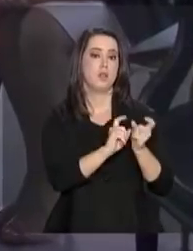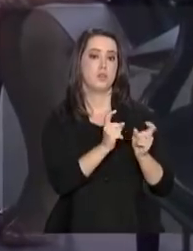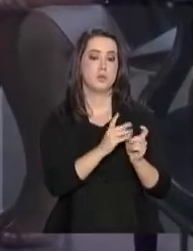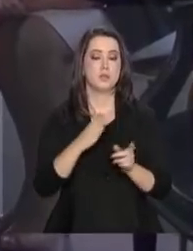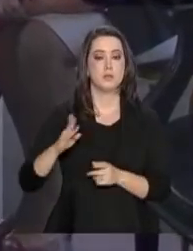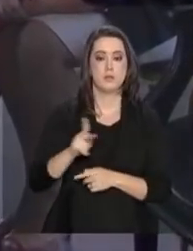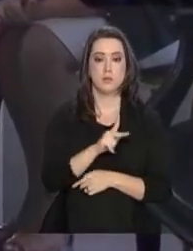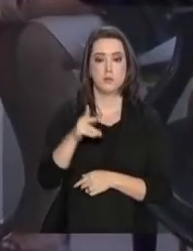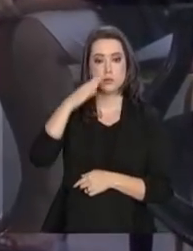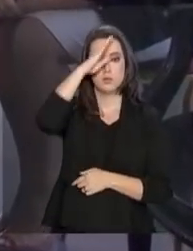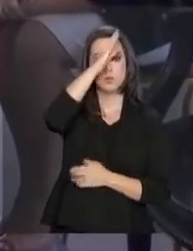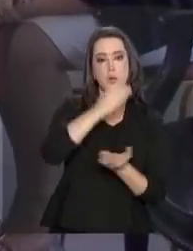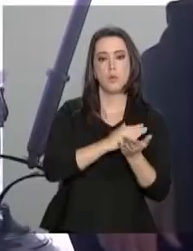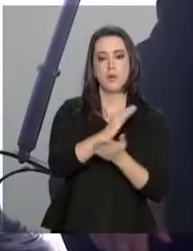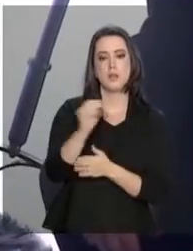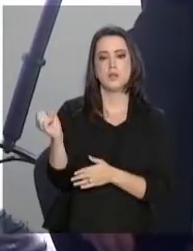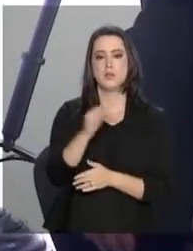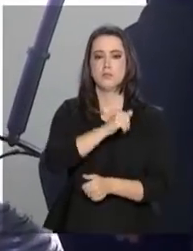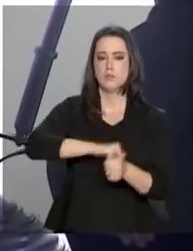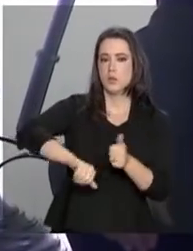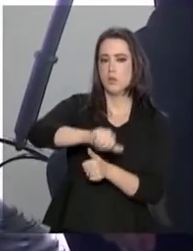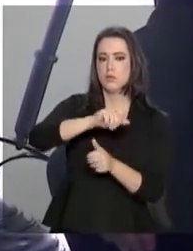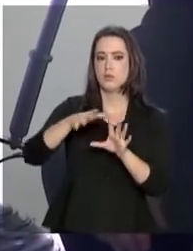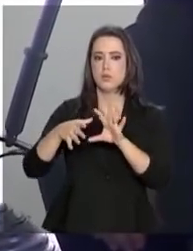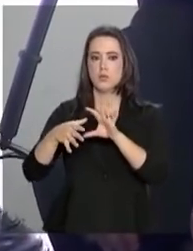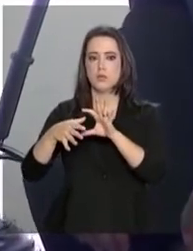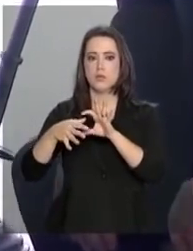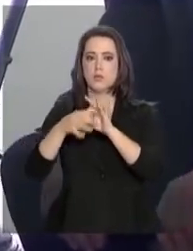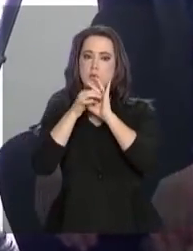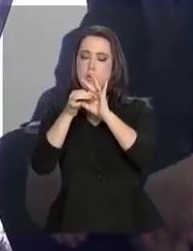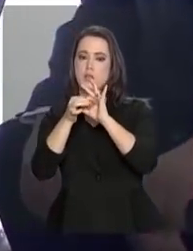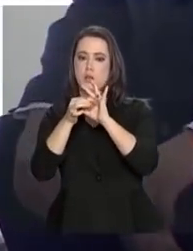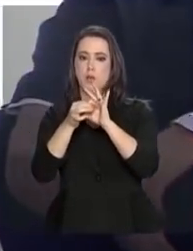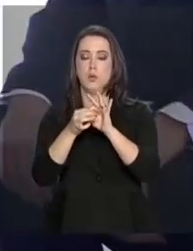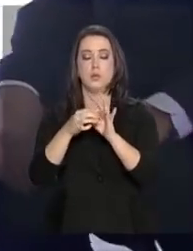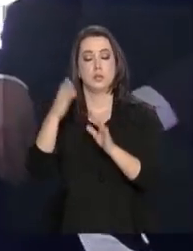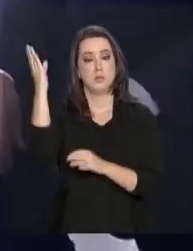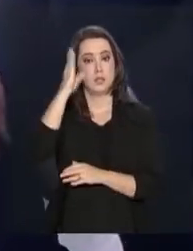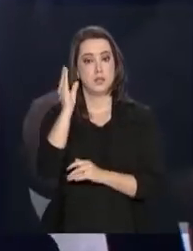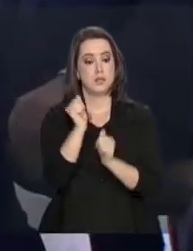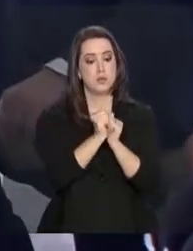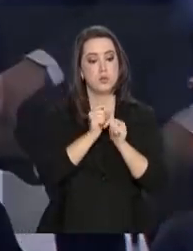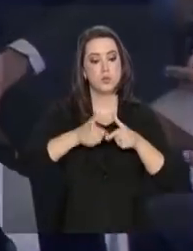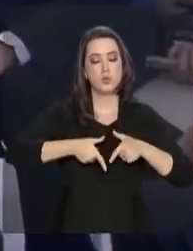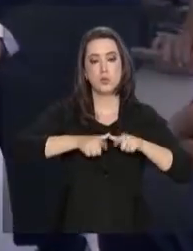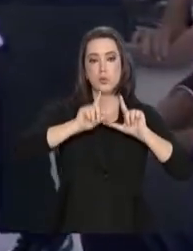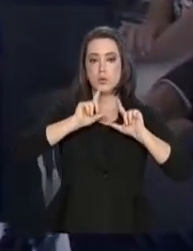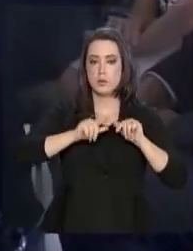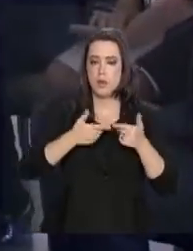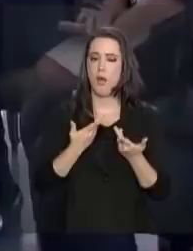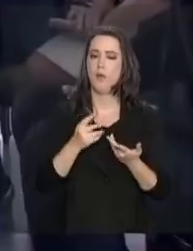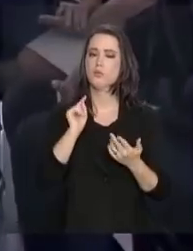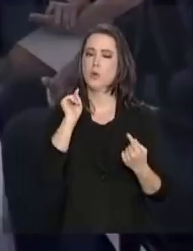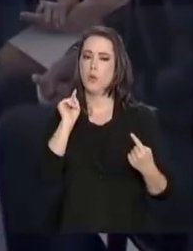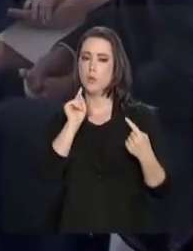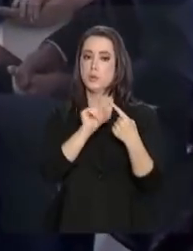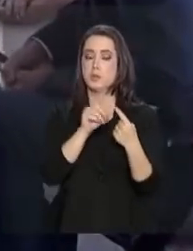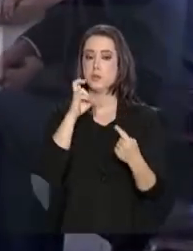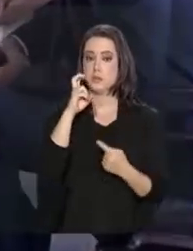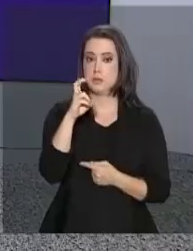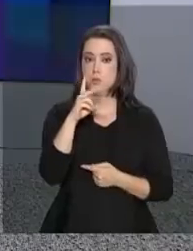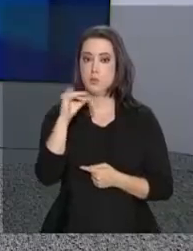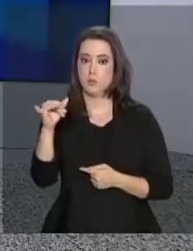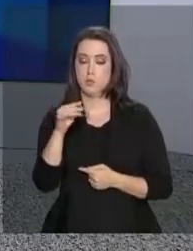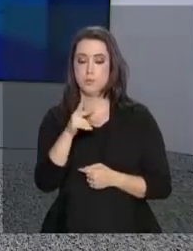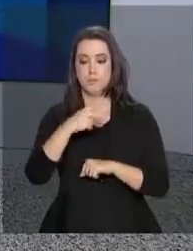de bolsonaro começa uma nova relação entre israel eo brasil a previsão é de que netanyahu permaneça cinco dias no